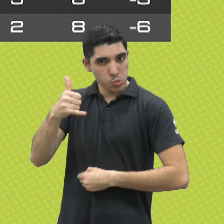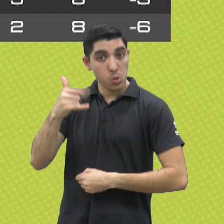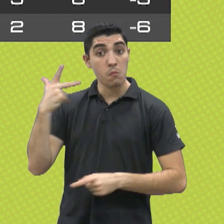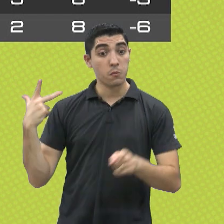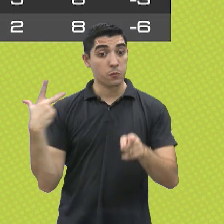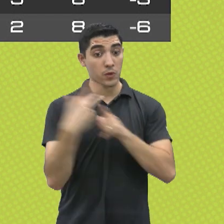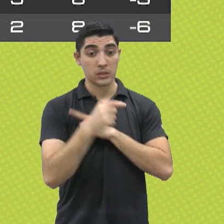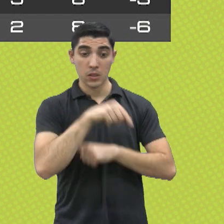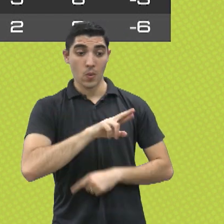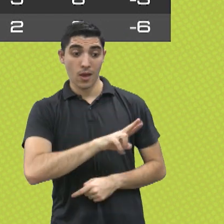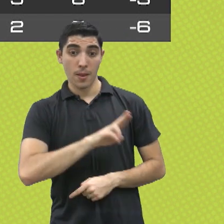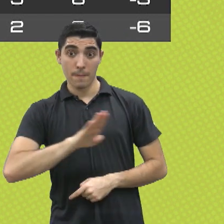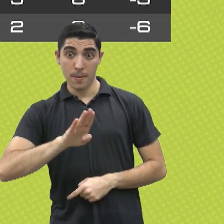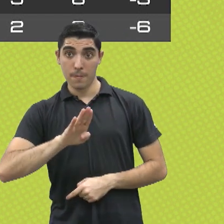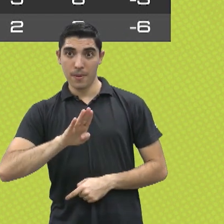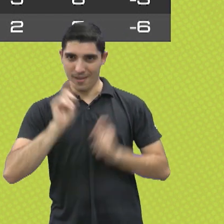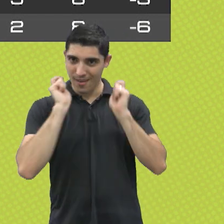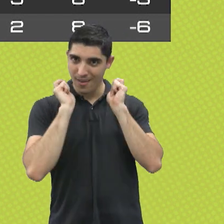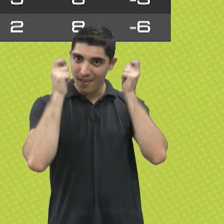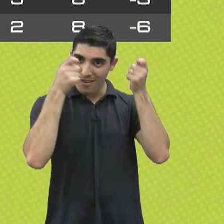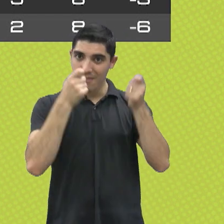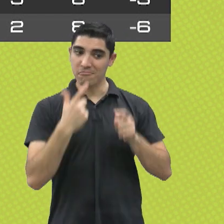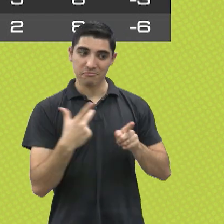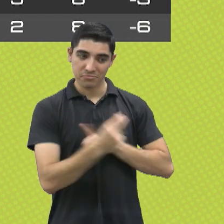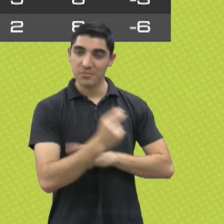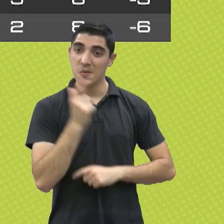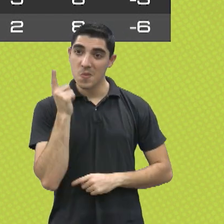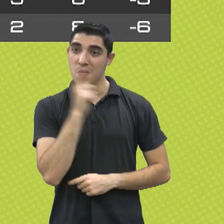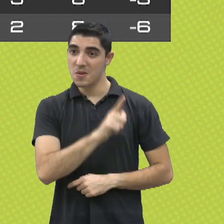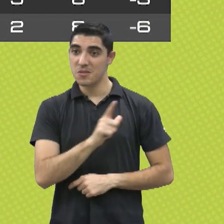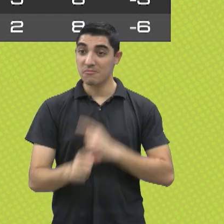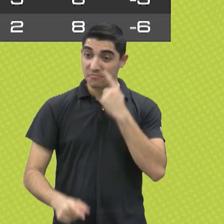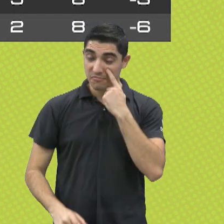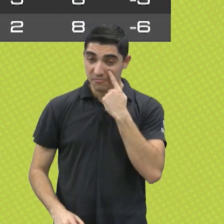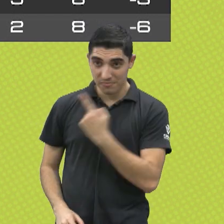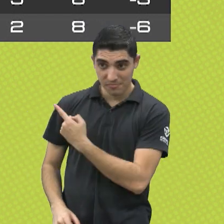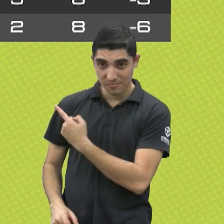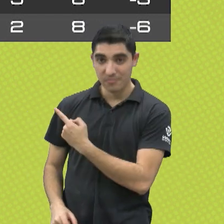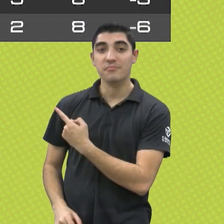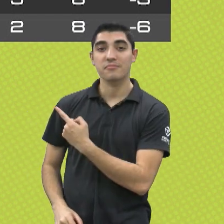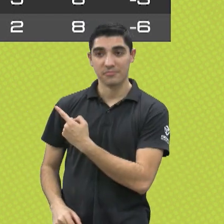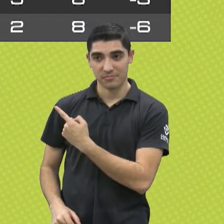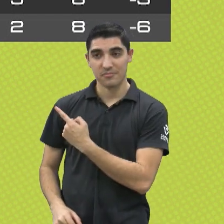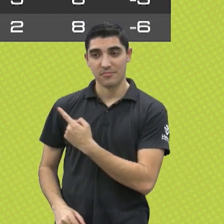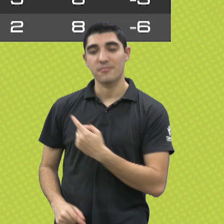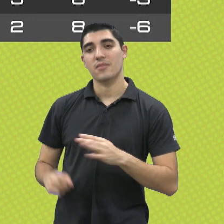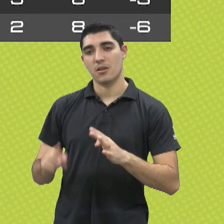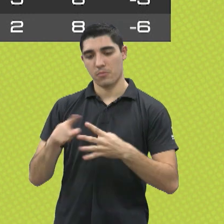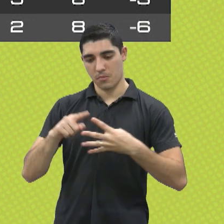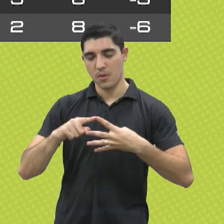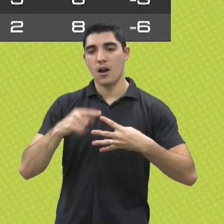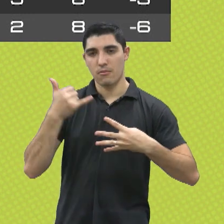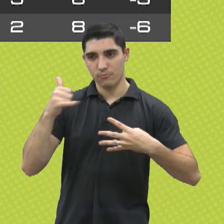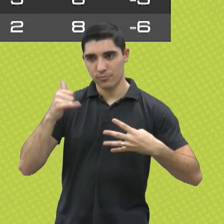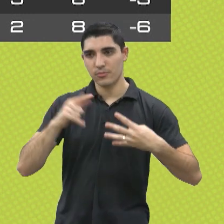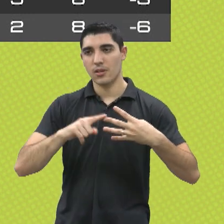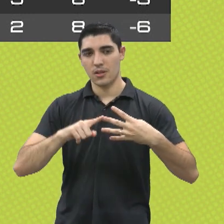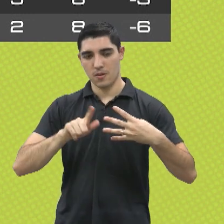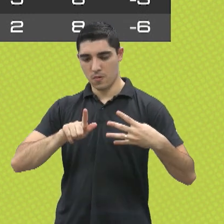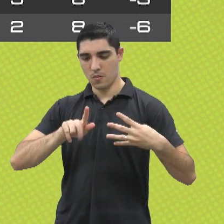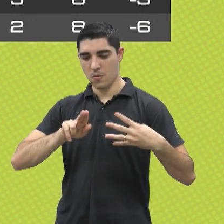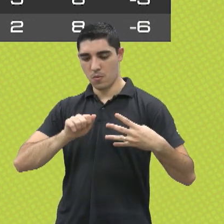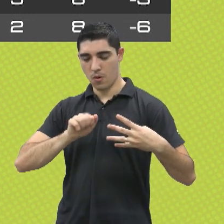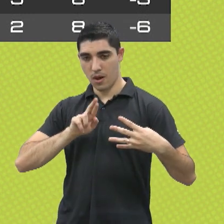Bragantino poderia dar uma desgarrada aí, mas não, acabou perdendo para o Ituano, que assumiu a liderança junto com o Guarani, 7 pontos. Só os critérios